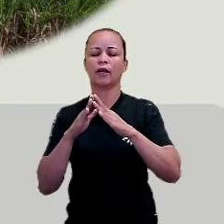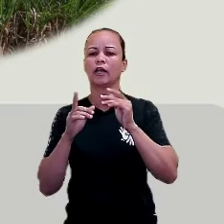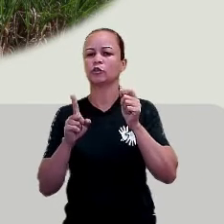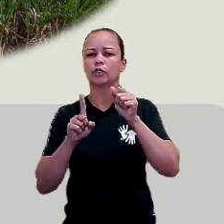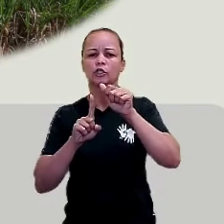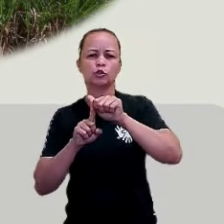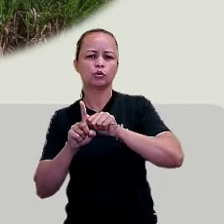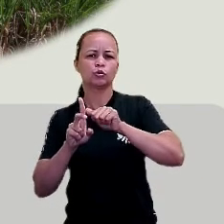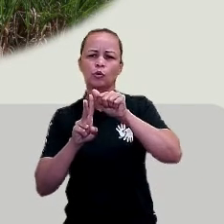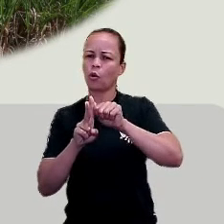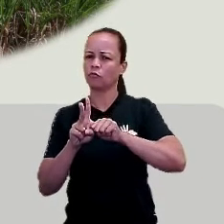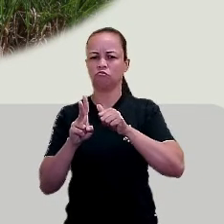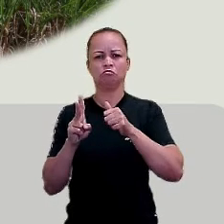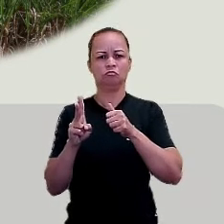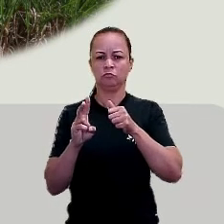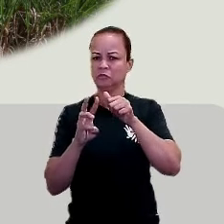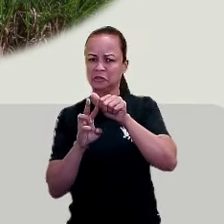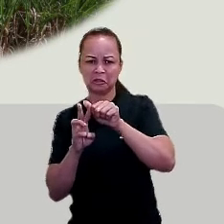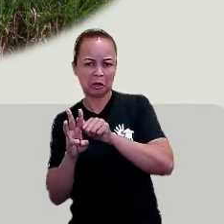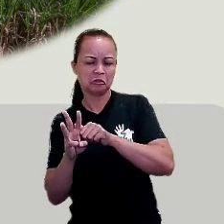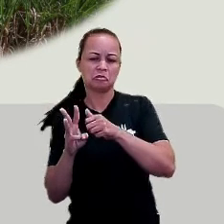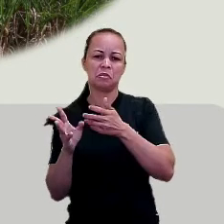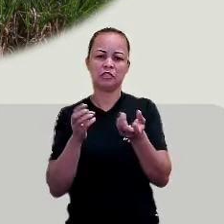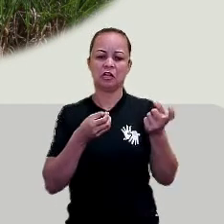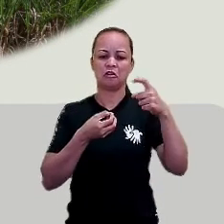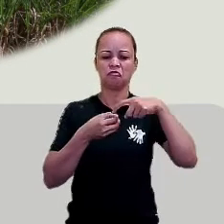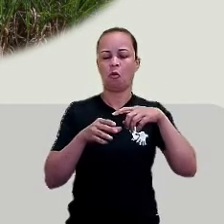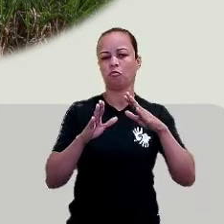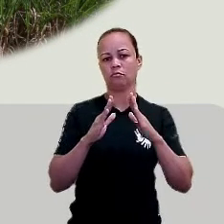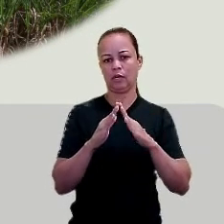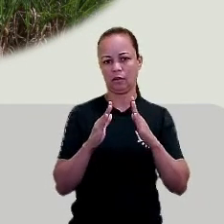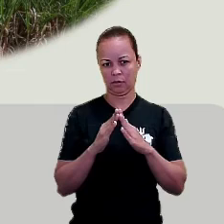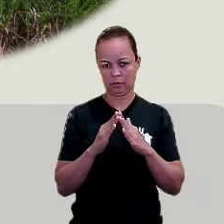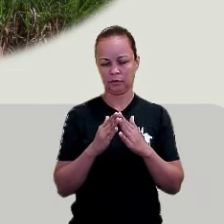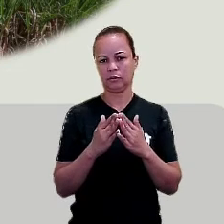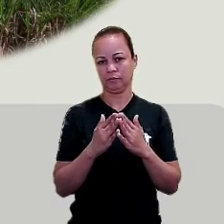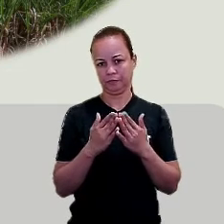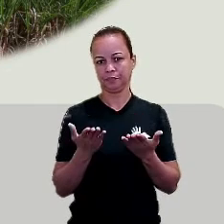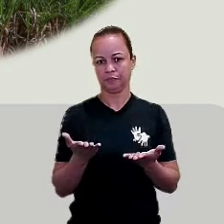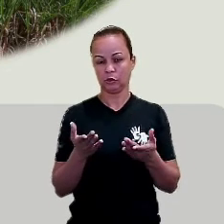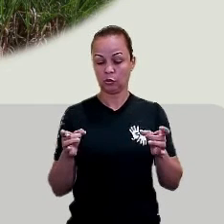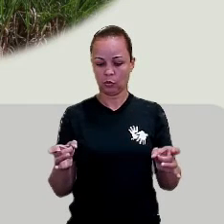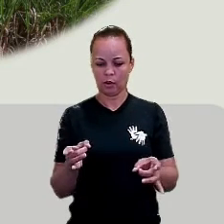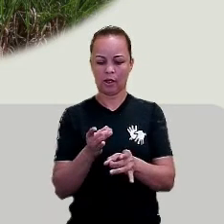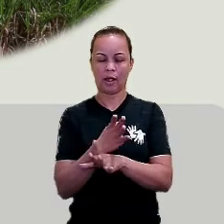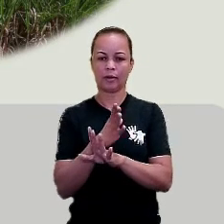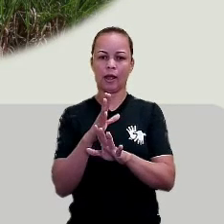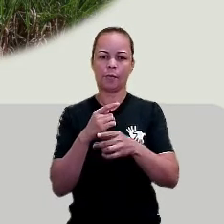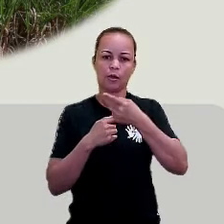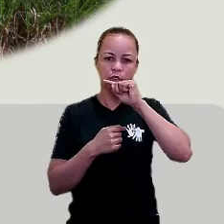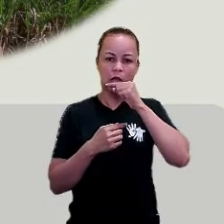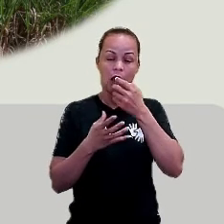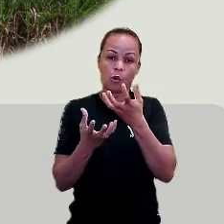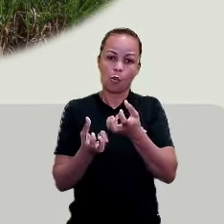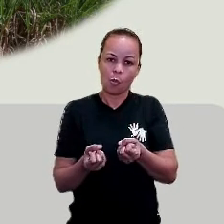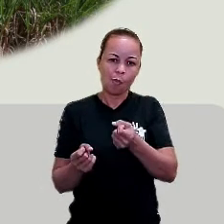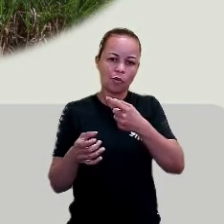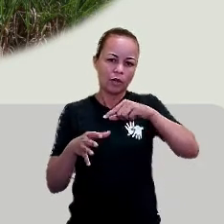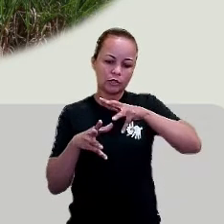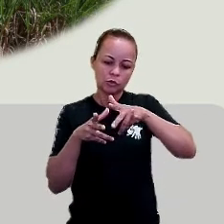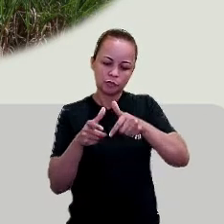para a colheita. Então, quando acaba aquela colheita, aquela safra, é que eles retornam para as suas casas, para seu local de